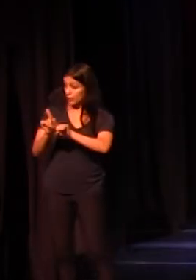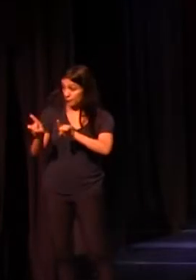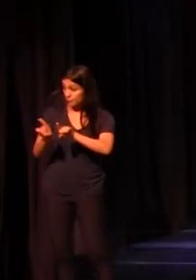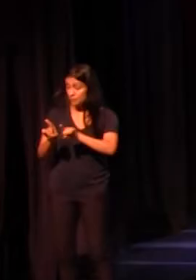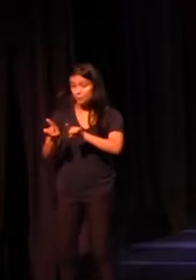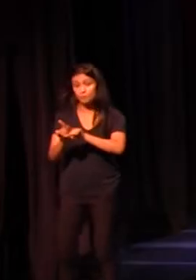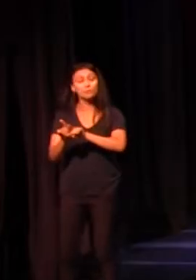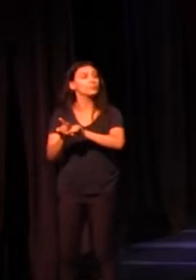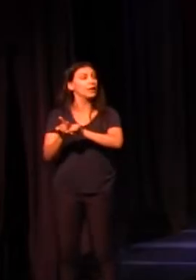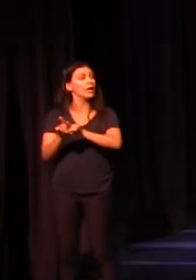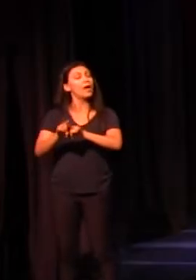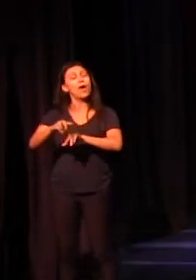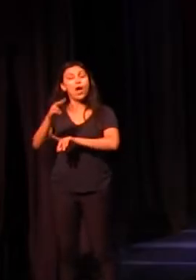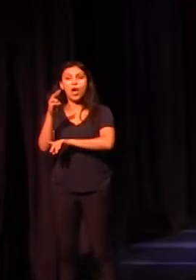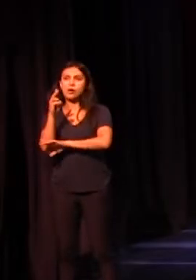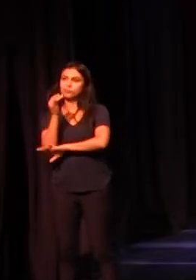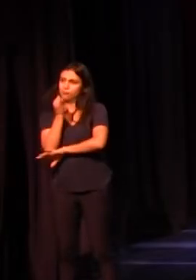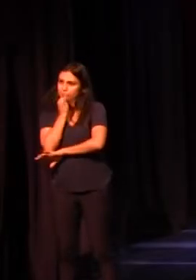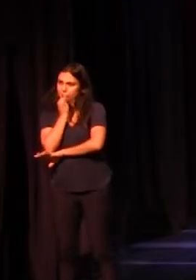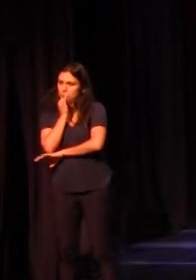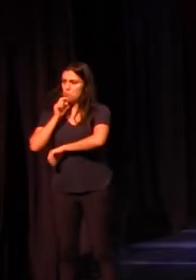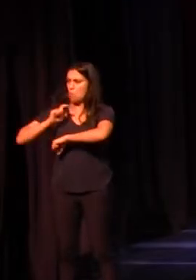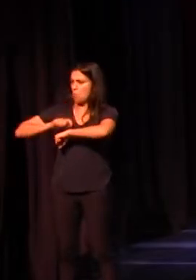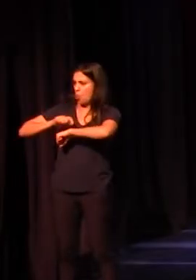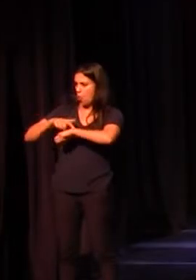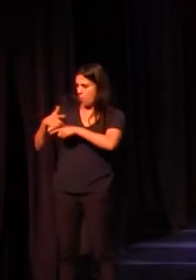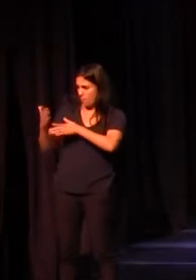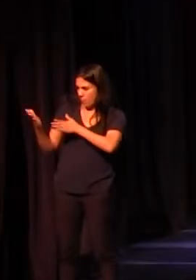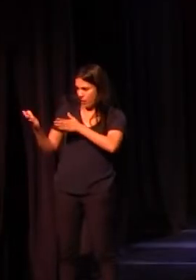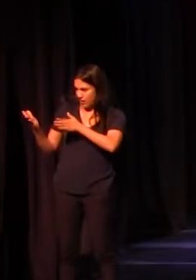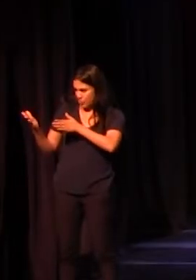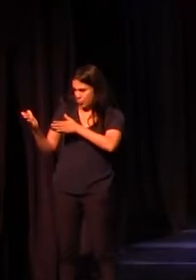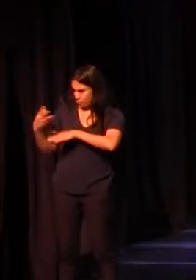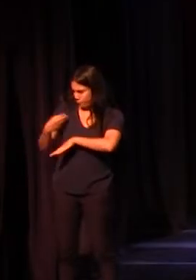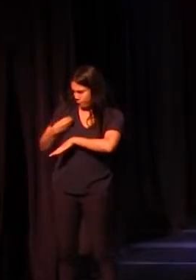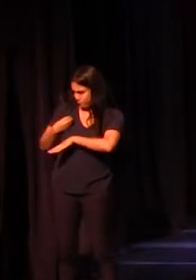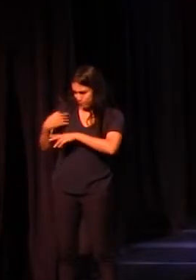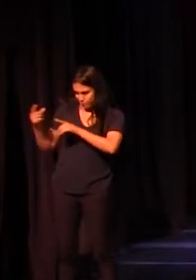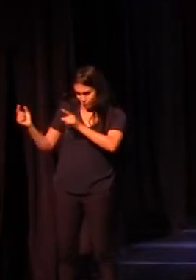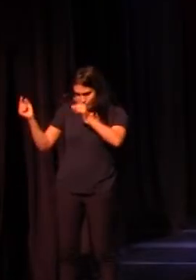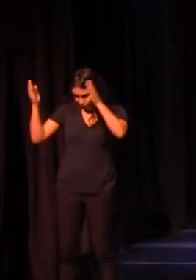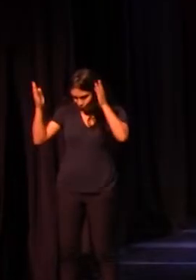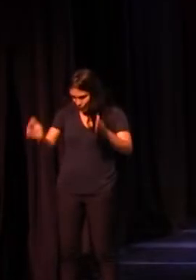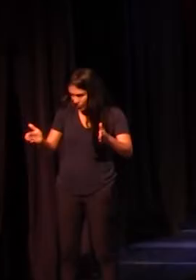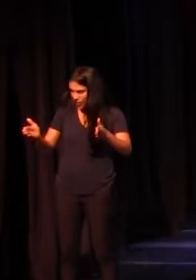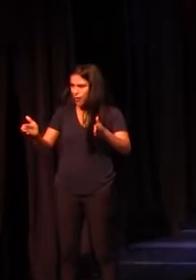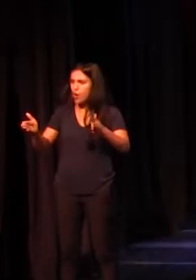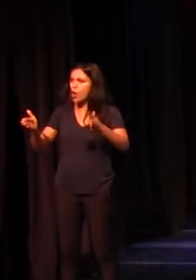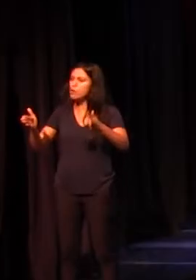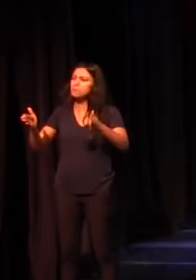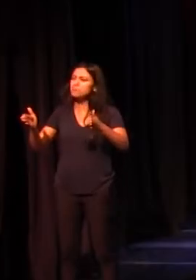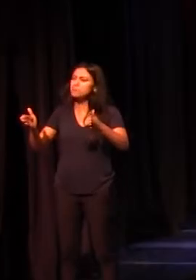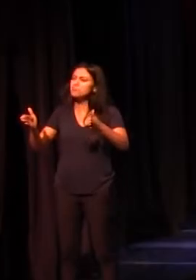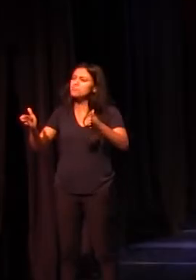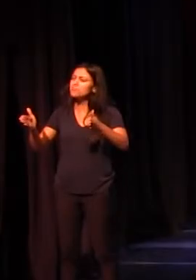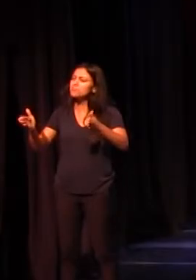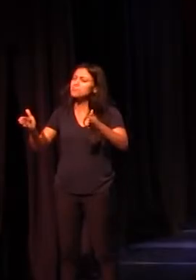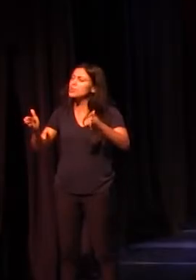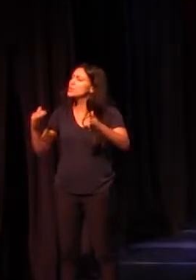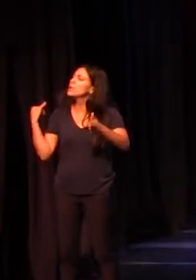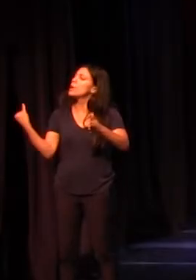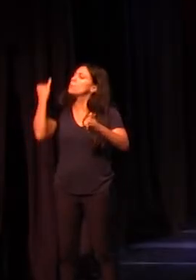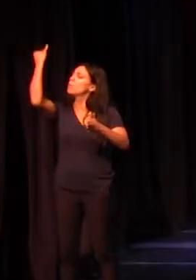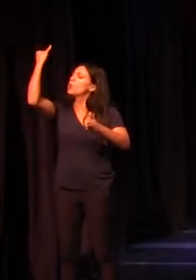Quando eu olho para essa questão contemporânea, eu olho para a relevância também. Então, o que é relevante para os nossos alunos dos